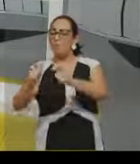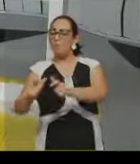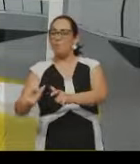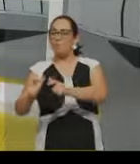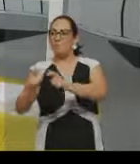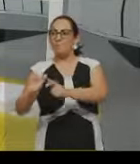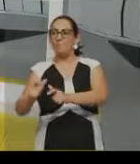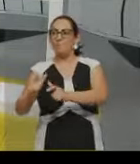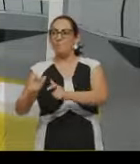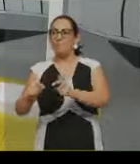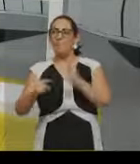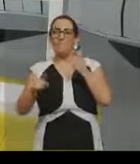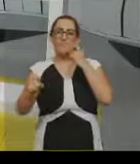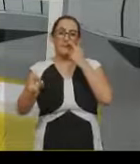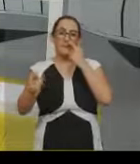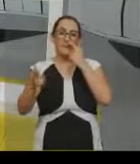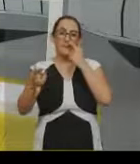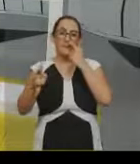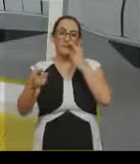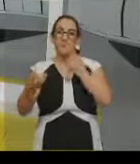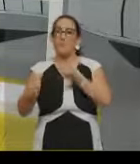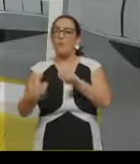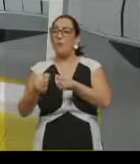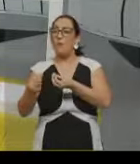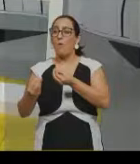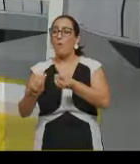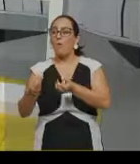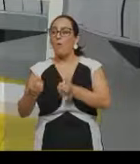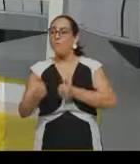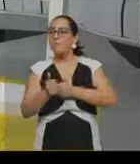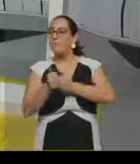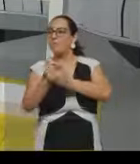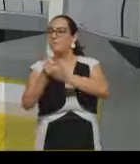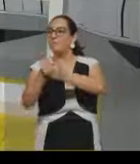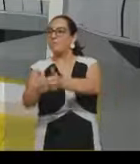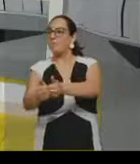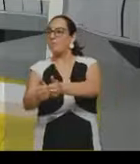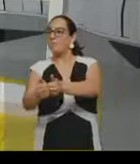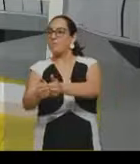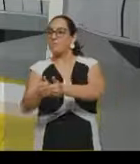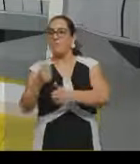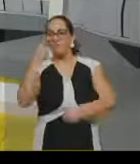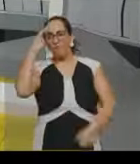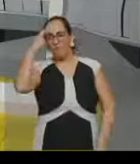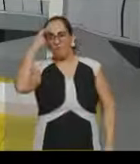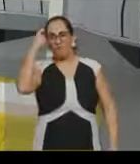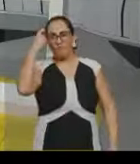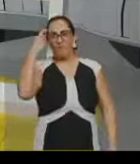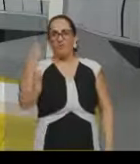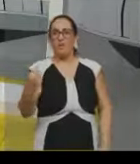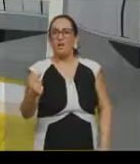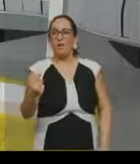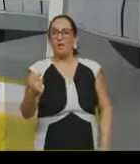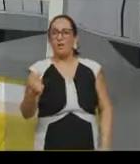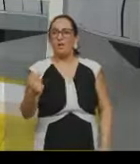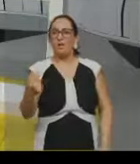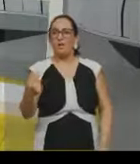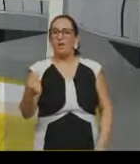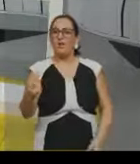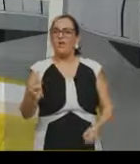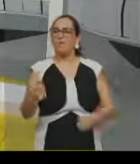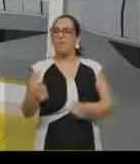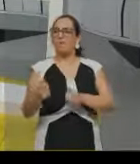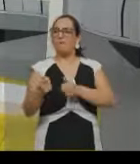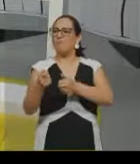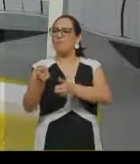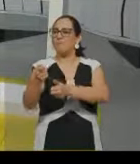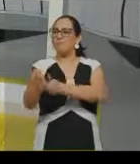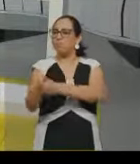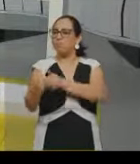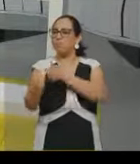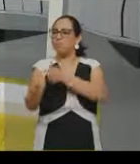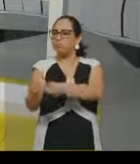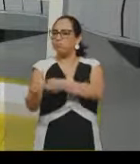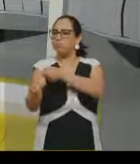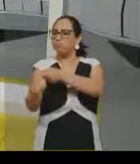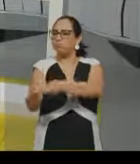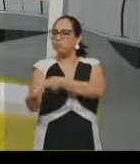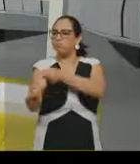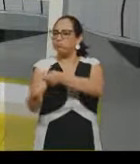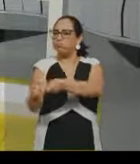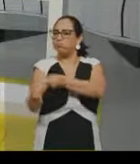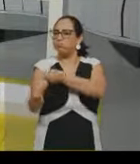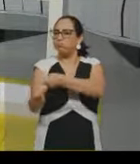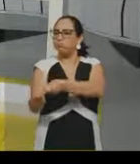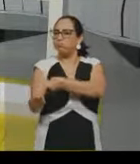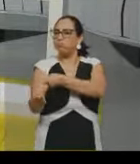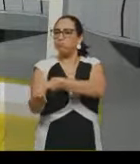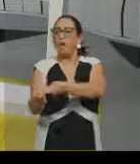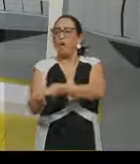histórico de violência, de perseguição. Então, não há aí, né, nenhum tipo de medidas que vão ajudar, né, para